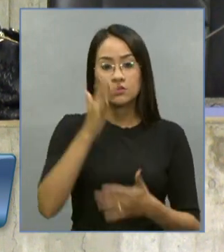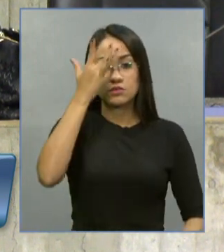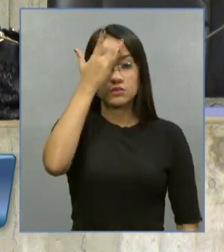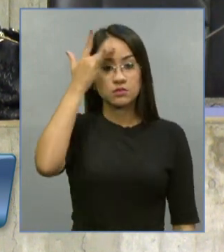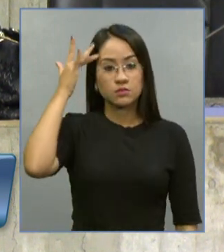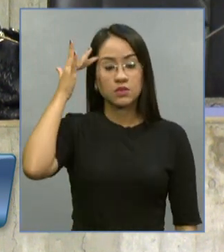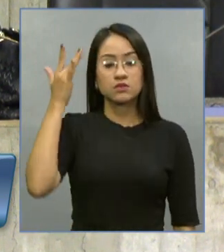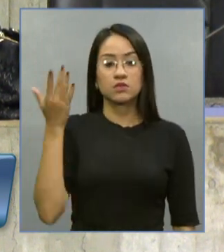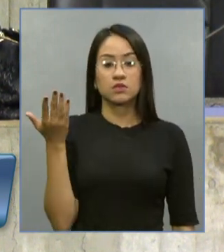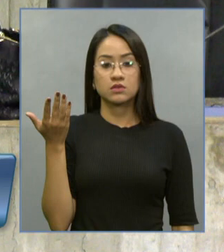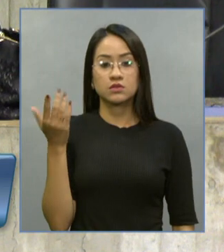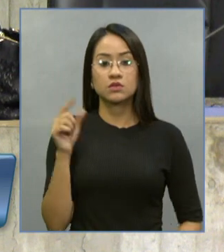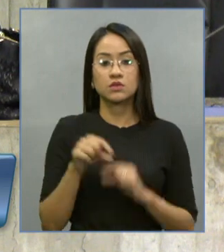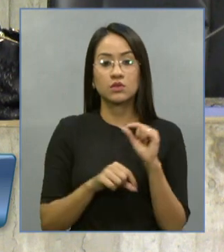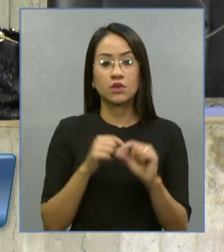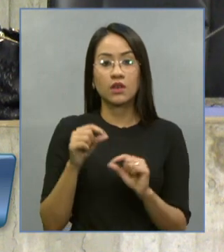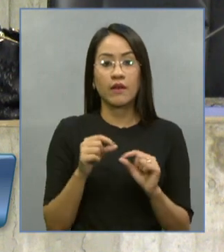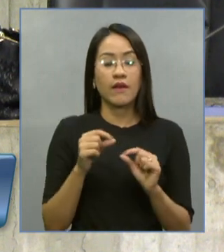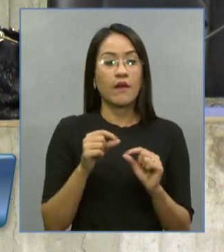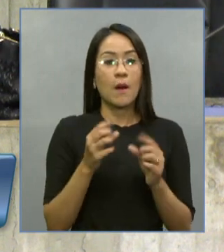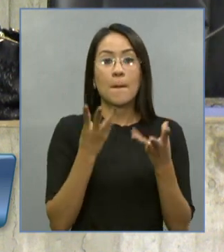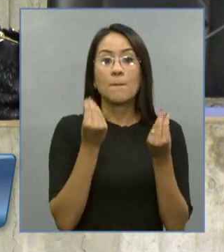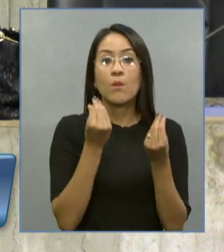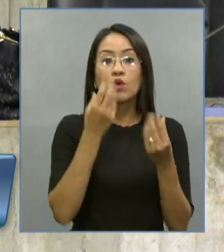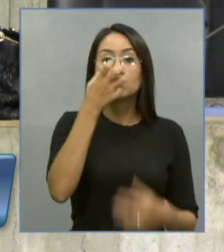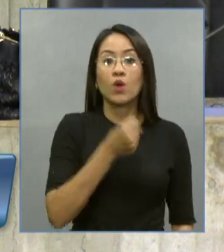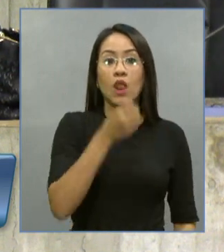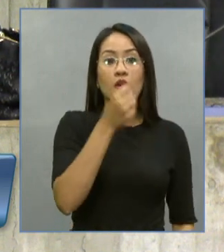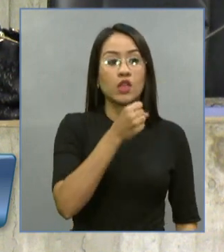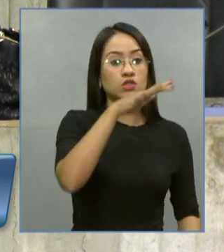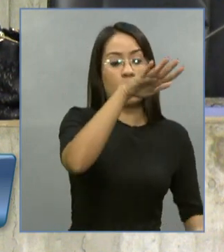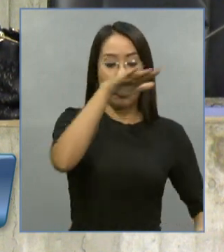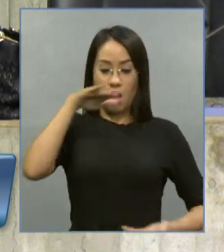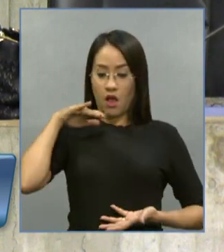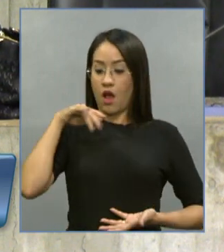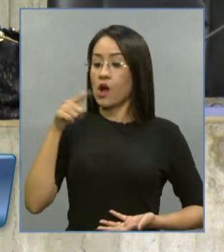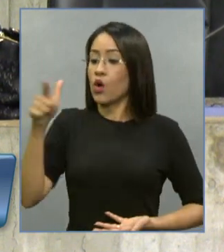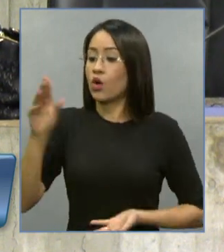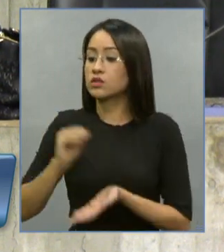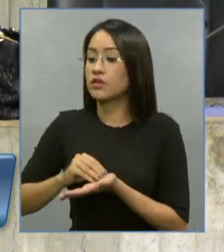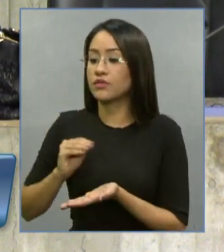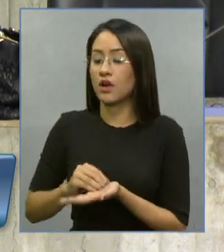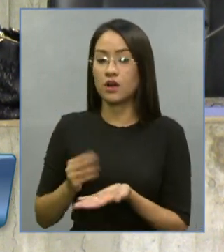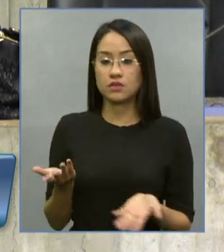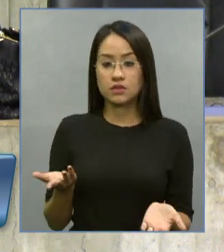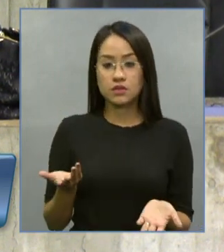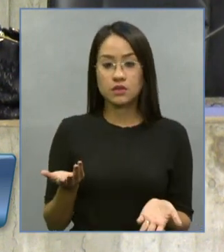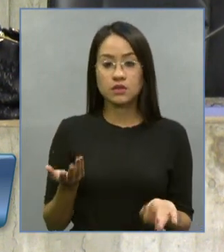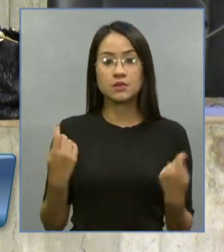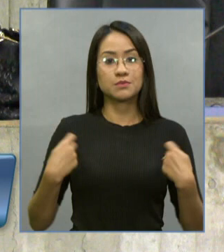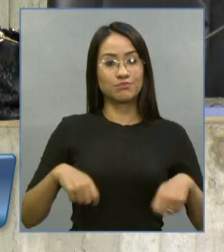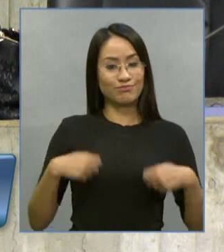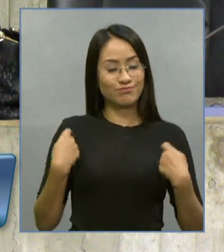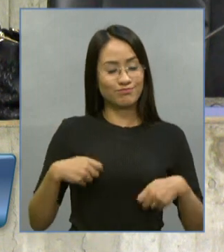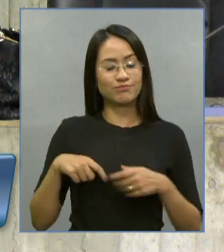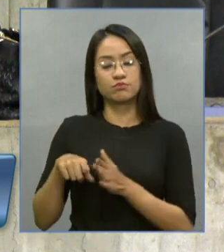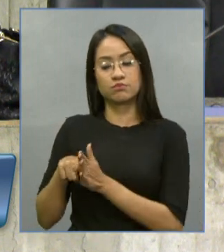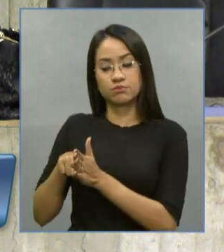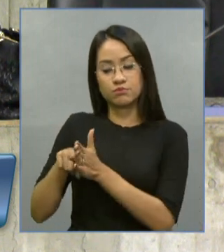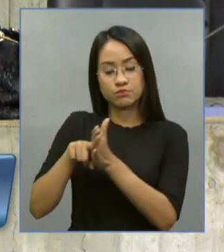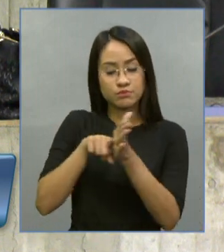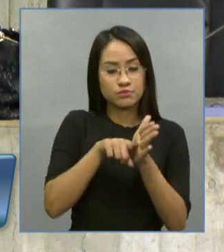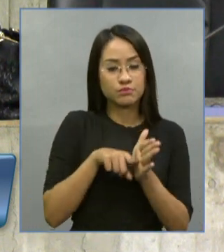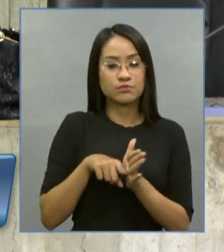ela está tomando o direito das outras crianças. Eu sou favorável, que eu já repito... Eu agradeço, parabenizo Vossa Excelência, mas só ressaltando que